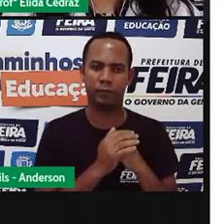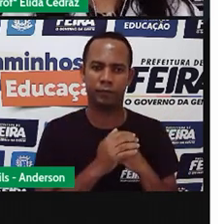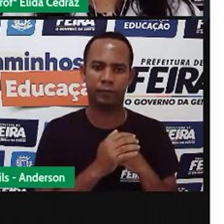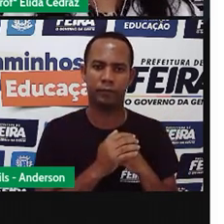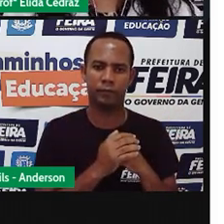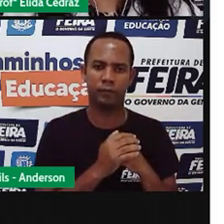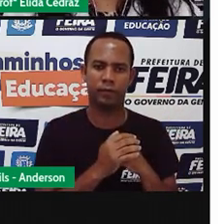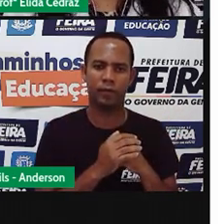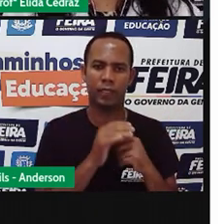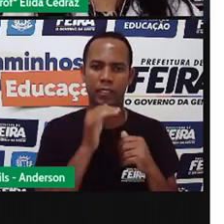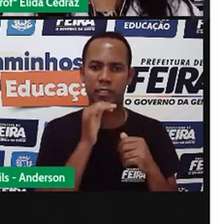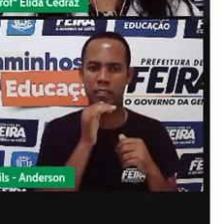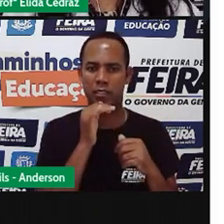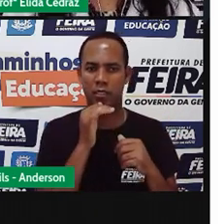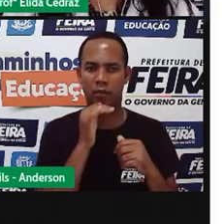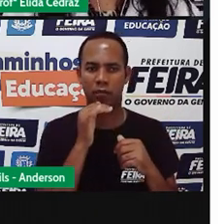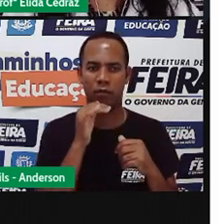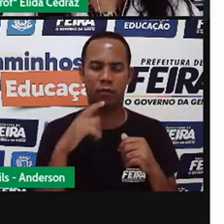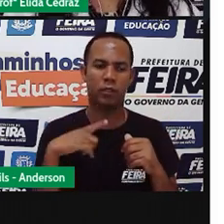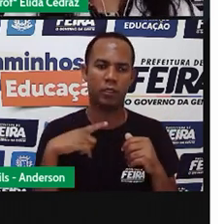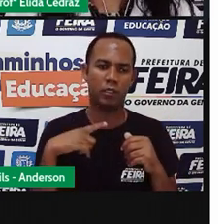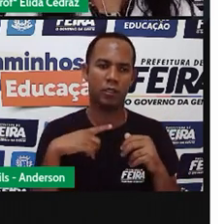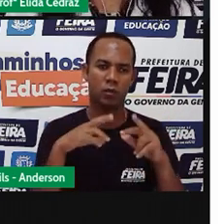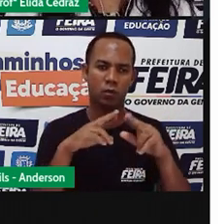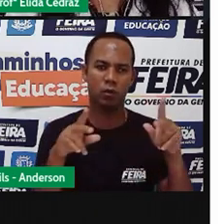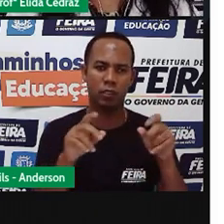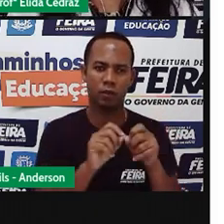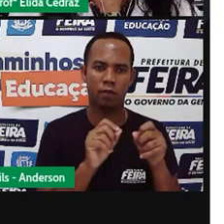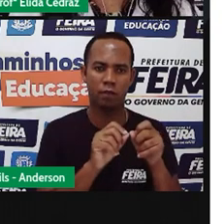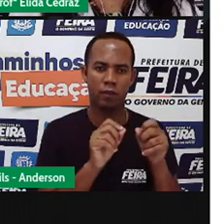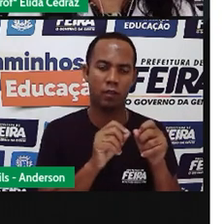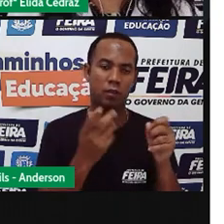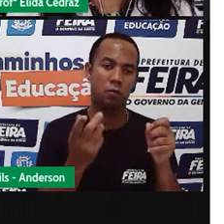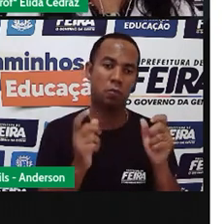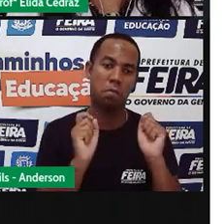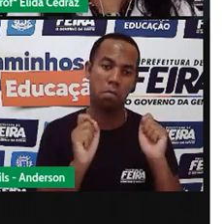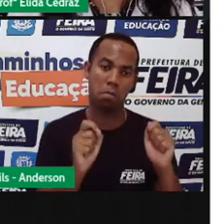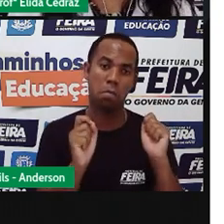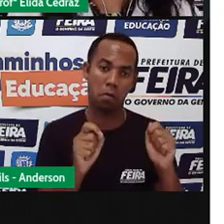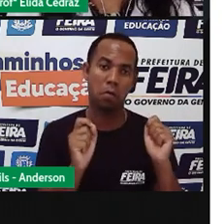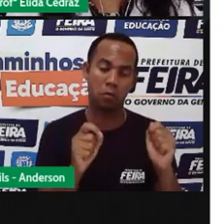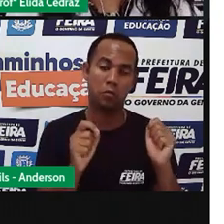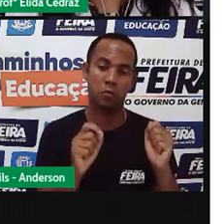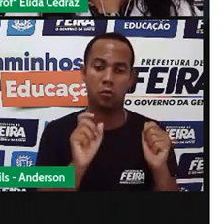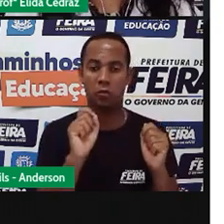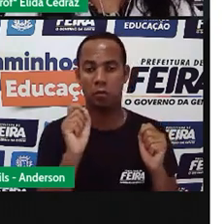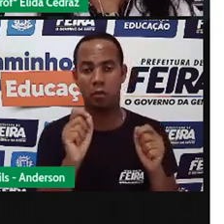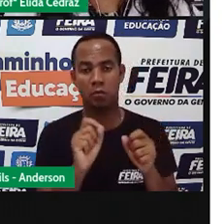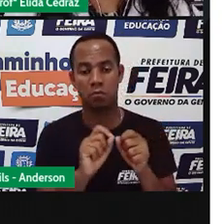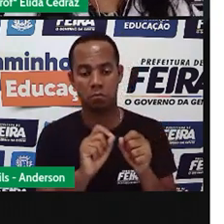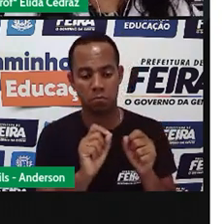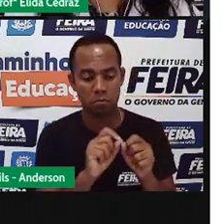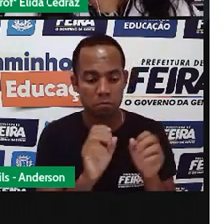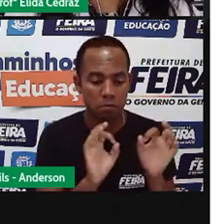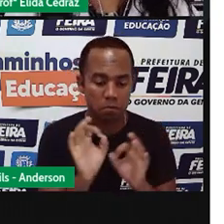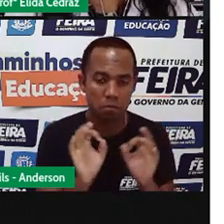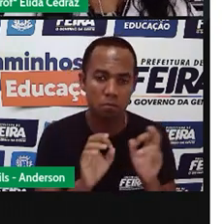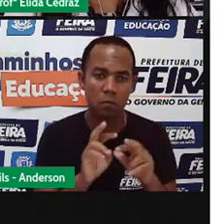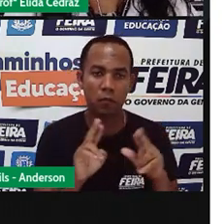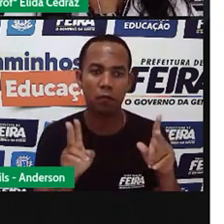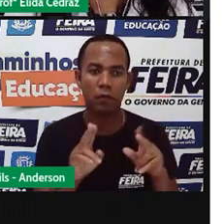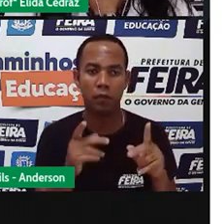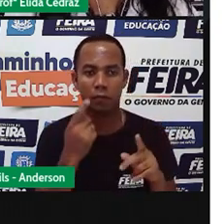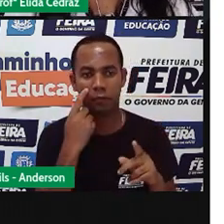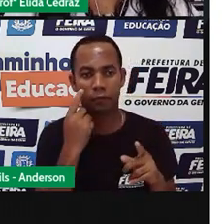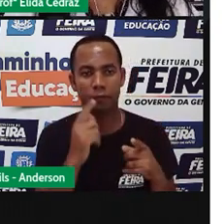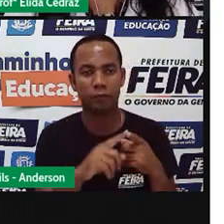Então, os objetos, eles também podem ser confeccionados ou produzidos de materiais diferentes.